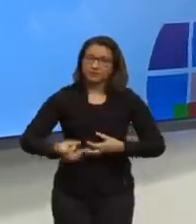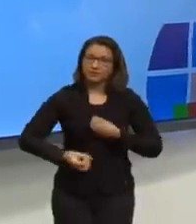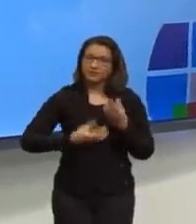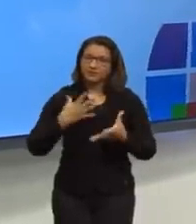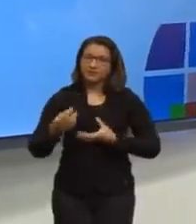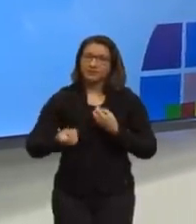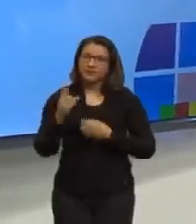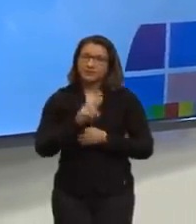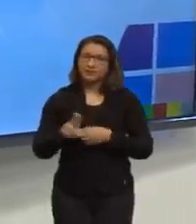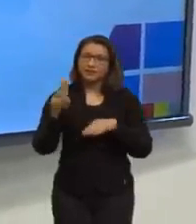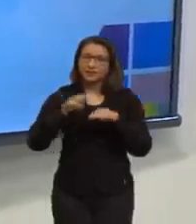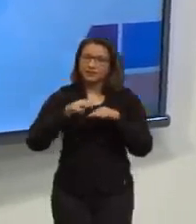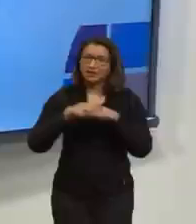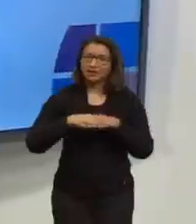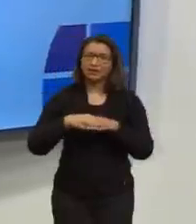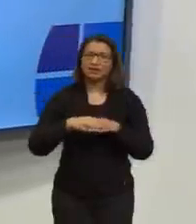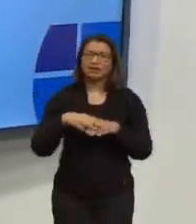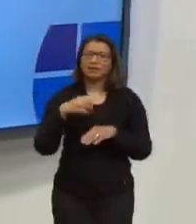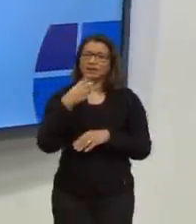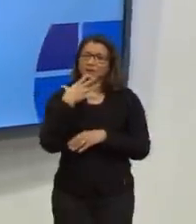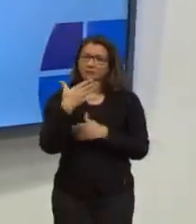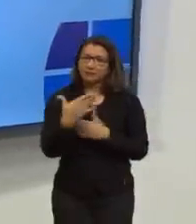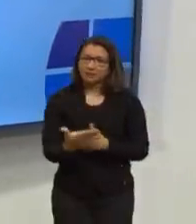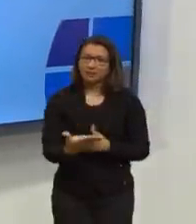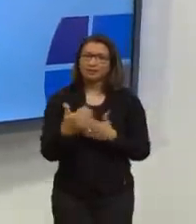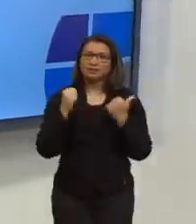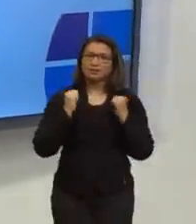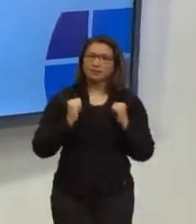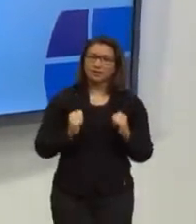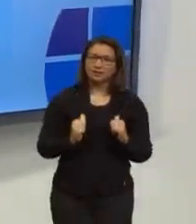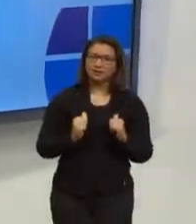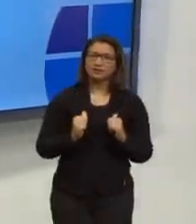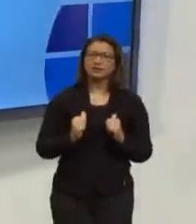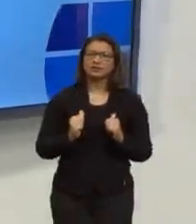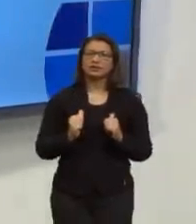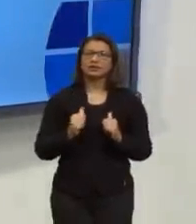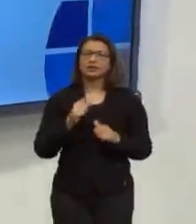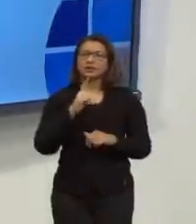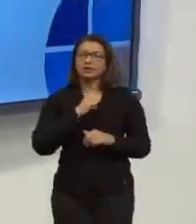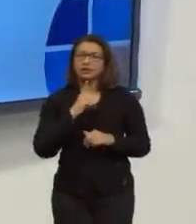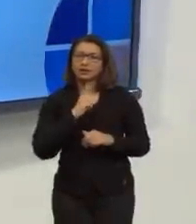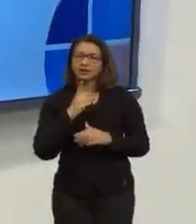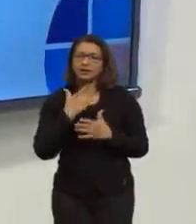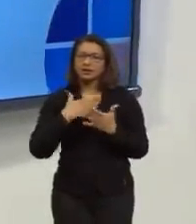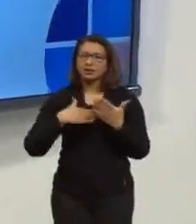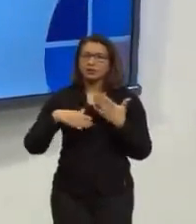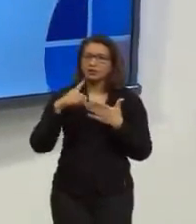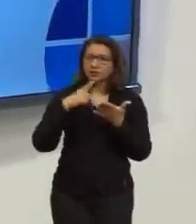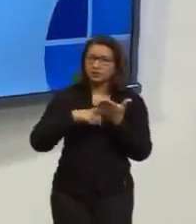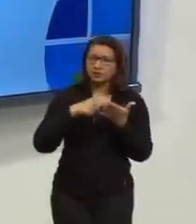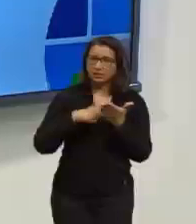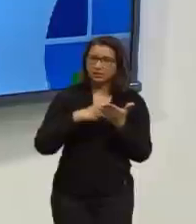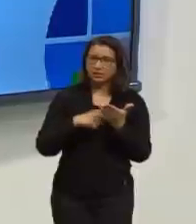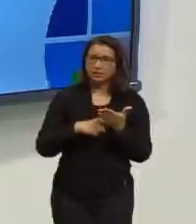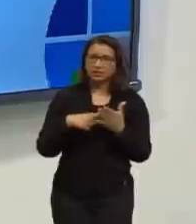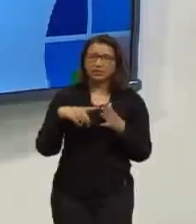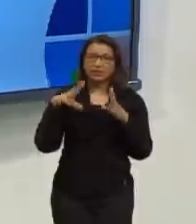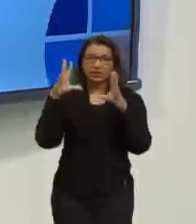bom? Fiquem bem, descansem, certo? Vocês têm encontro marcado comigo toda noite na TVE